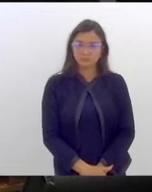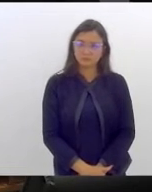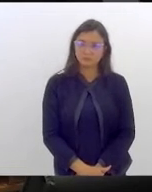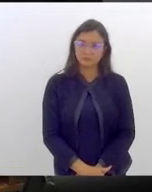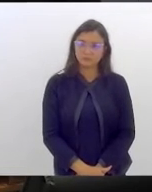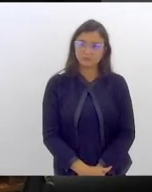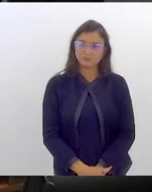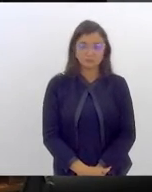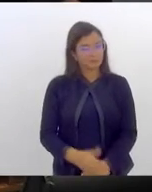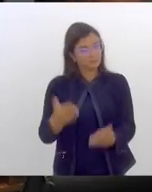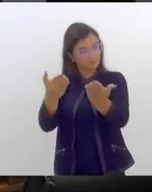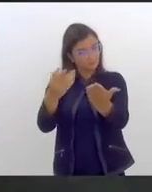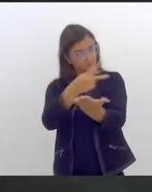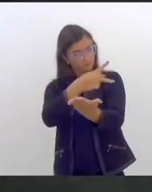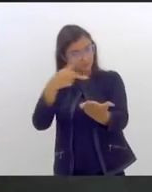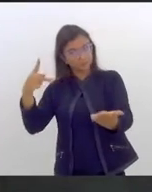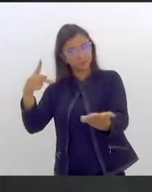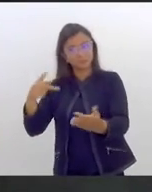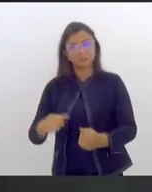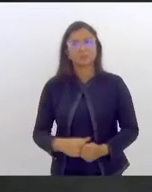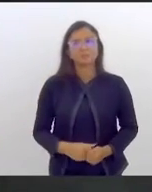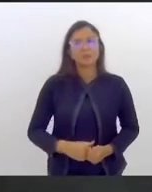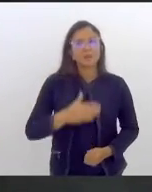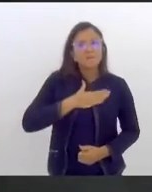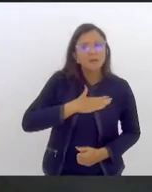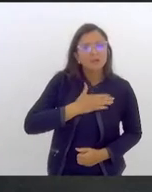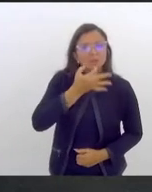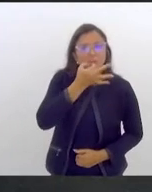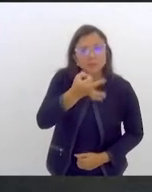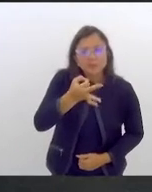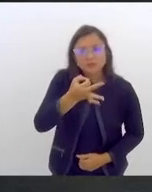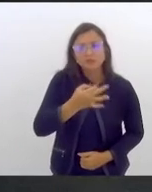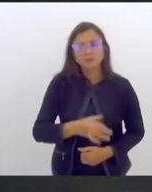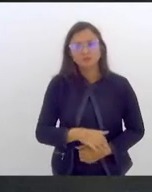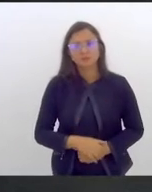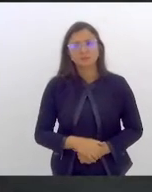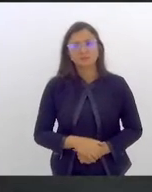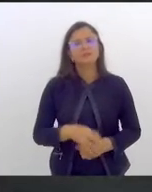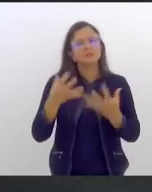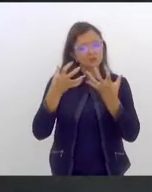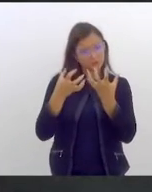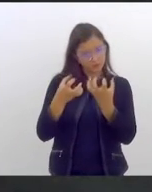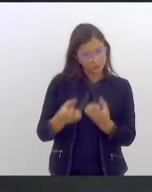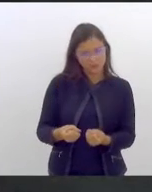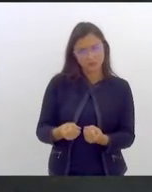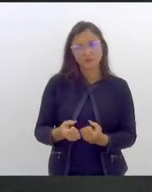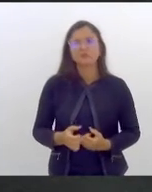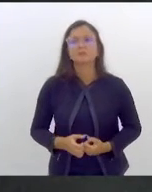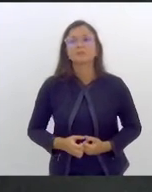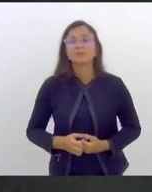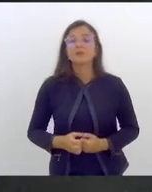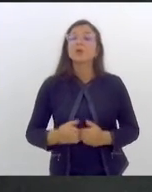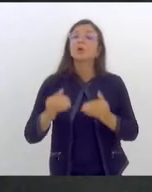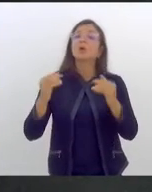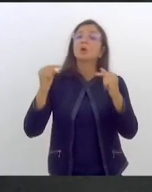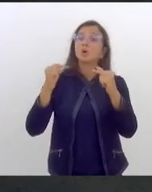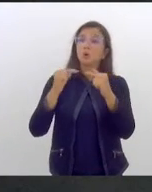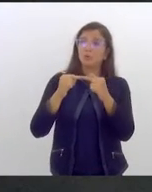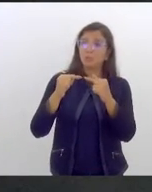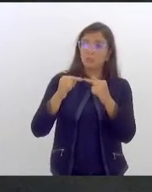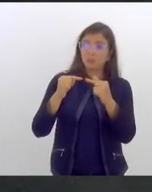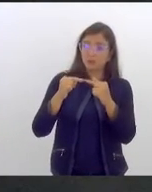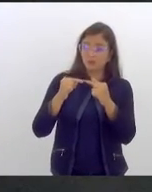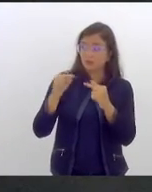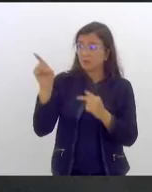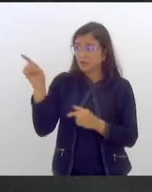senhora Presidente o meu parecer é favorável de acordo com